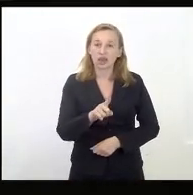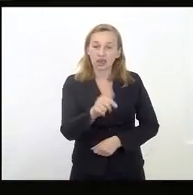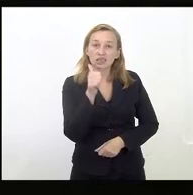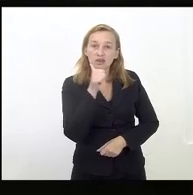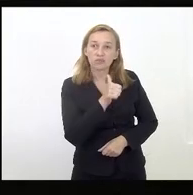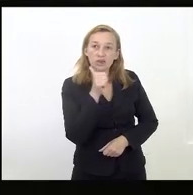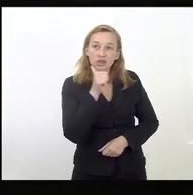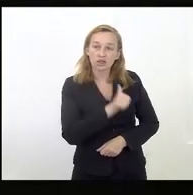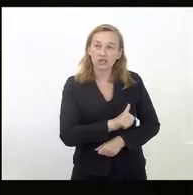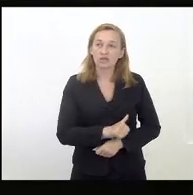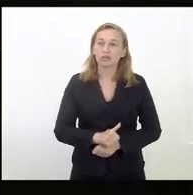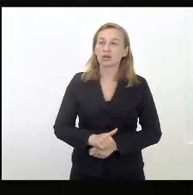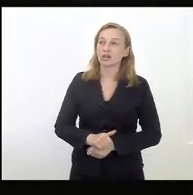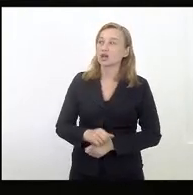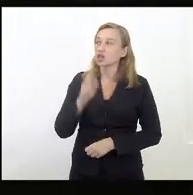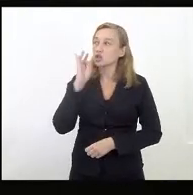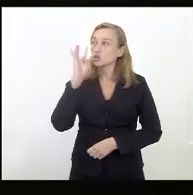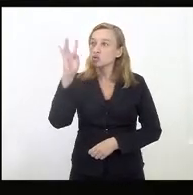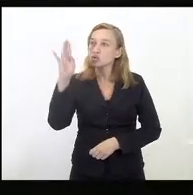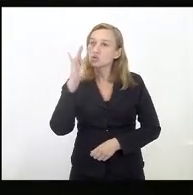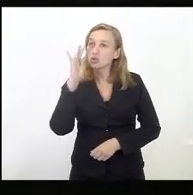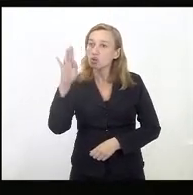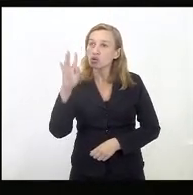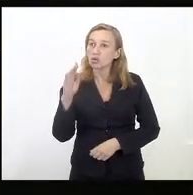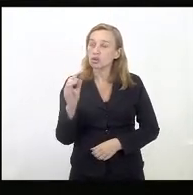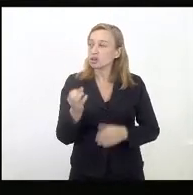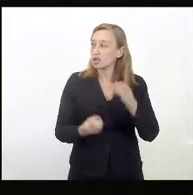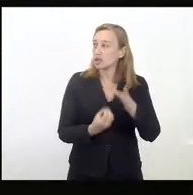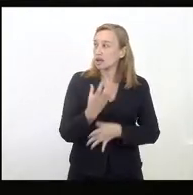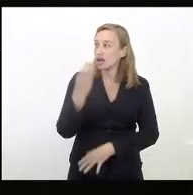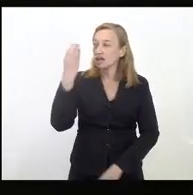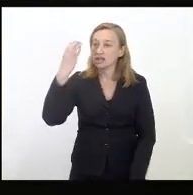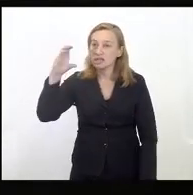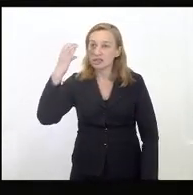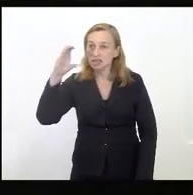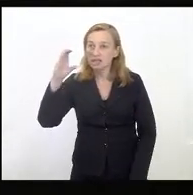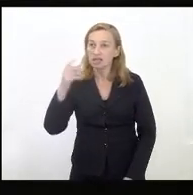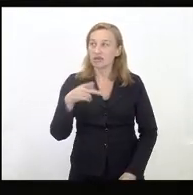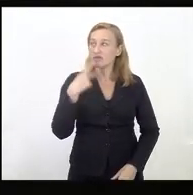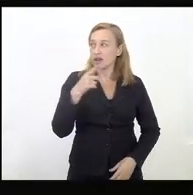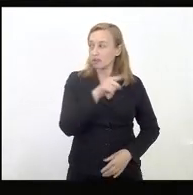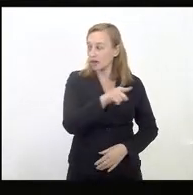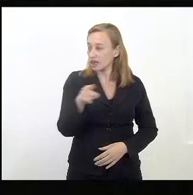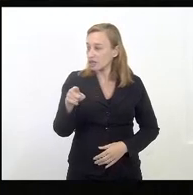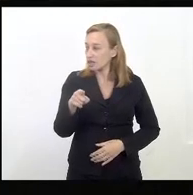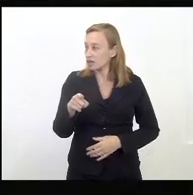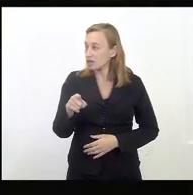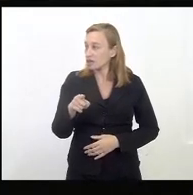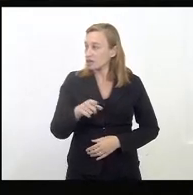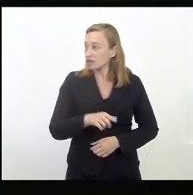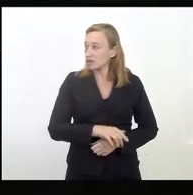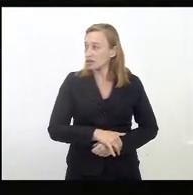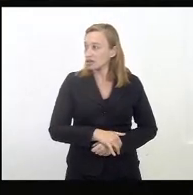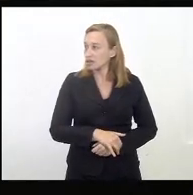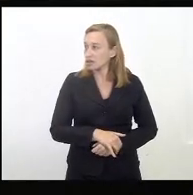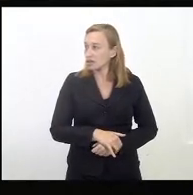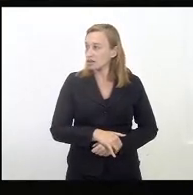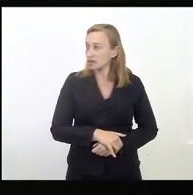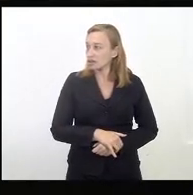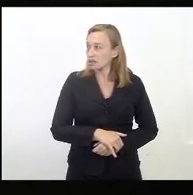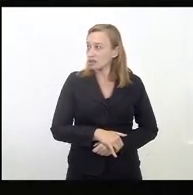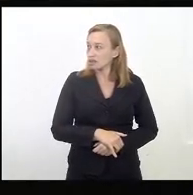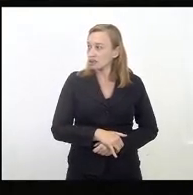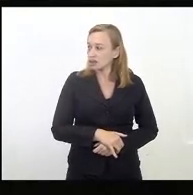meninas e mulheres que sonham em fazer ciência dizer para elas que elas podem que elas devem e que